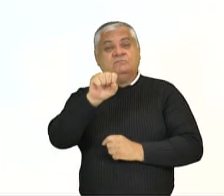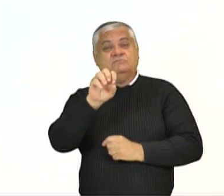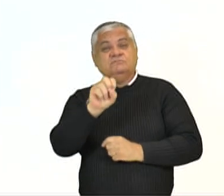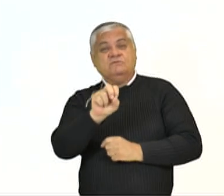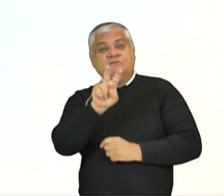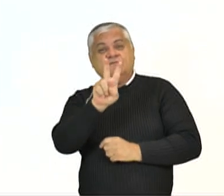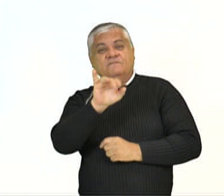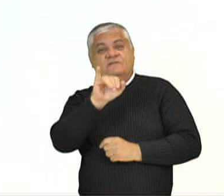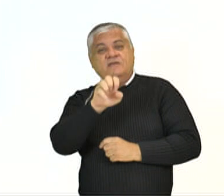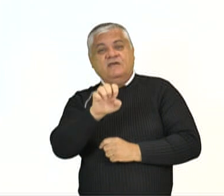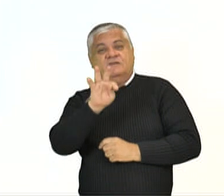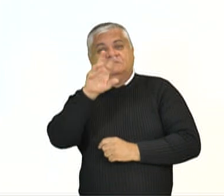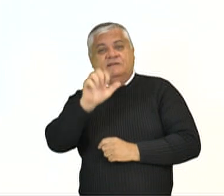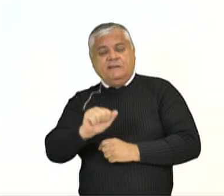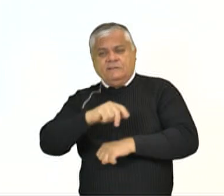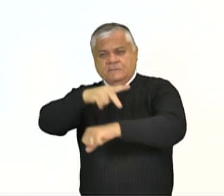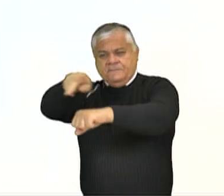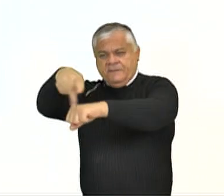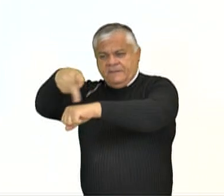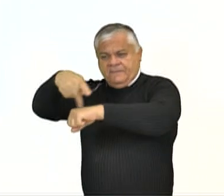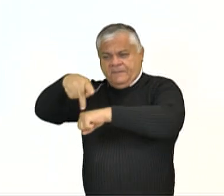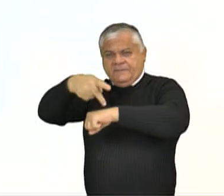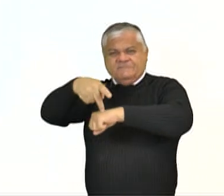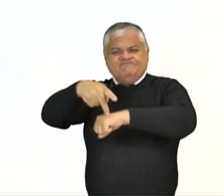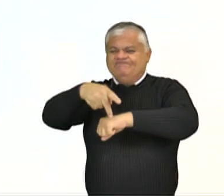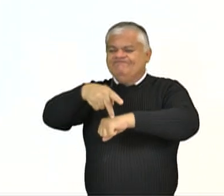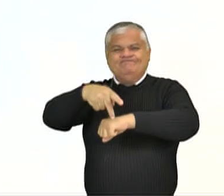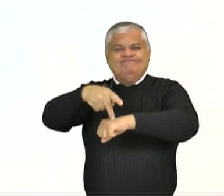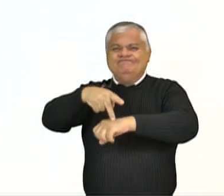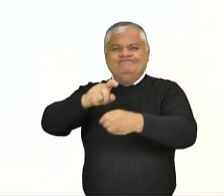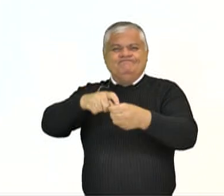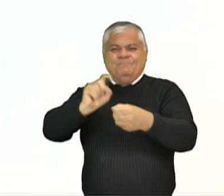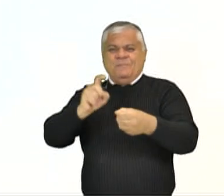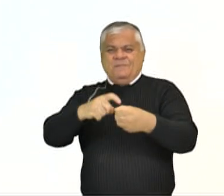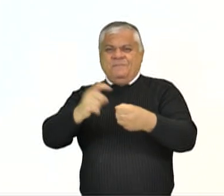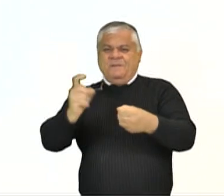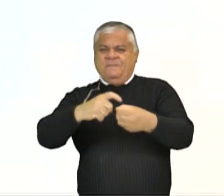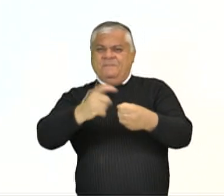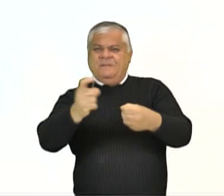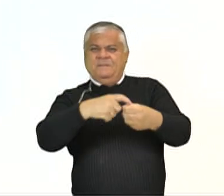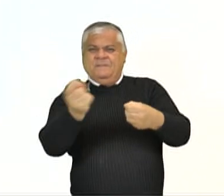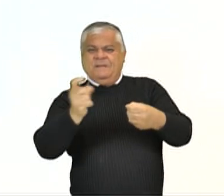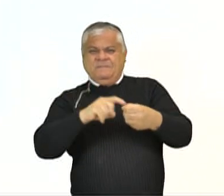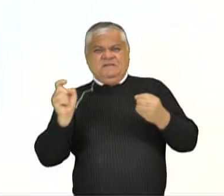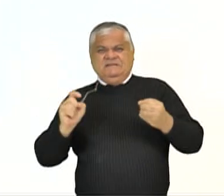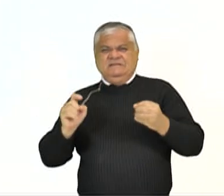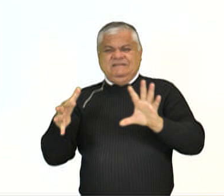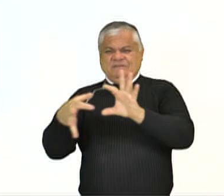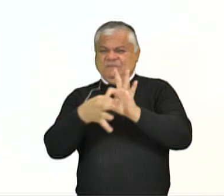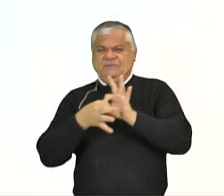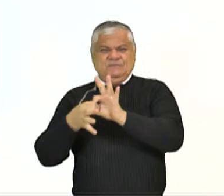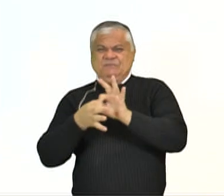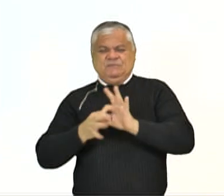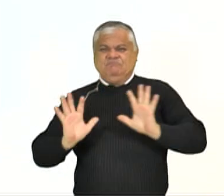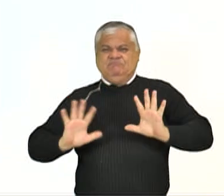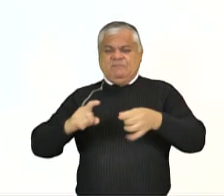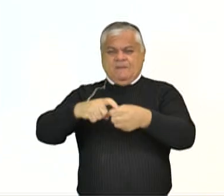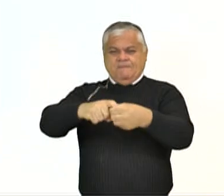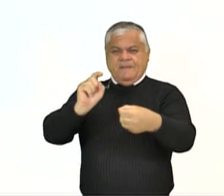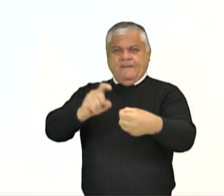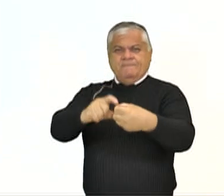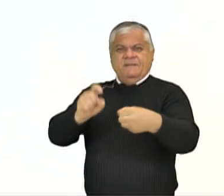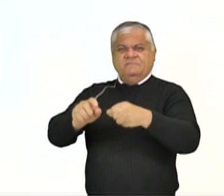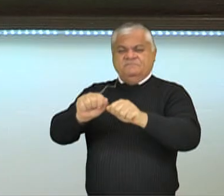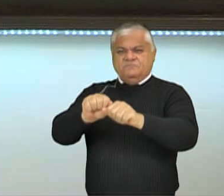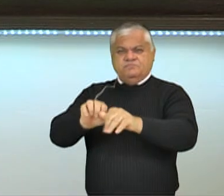a pensar em cogitar a possibilidade de adquirir independência, né? Um fator importante aí da